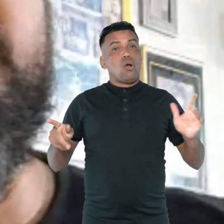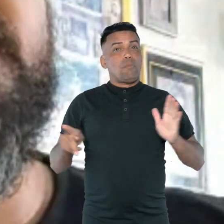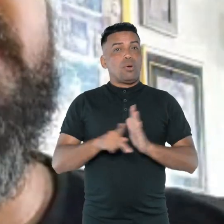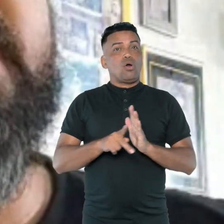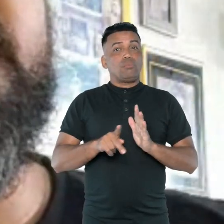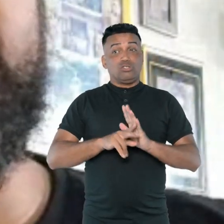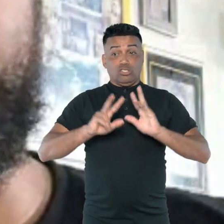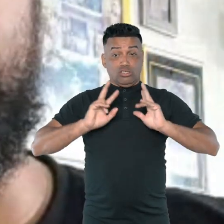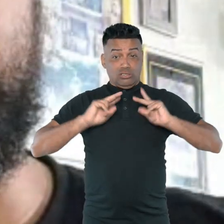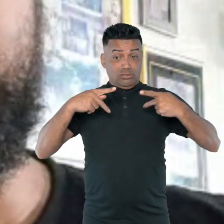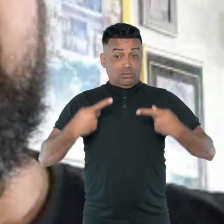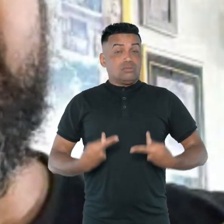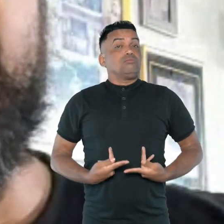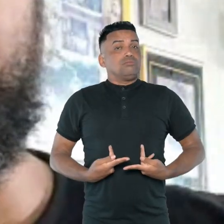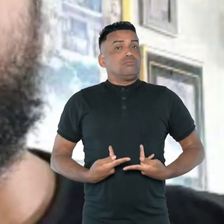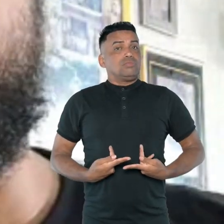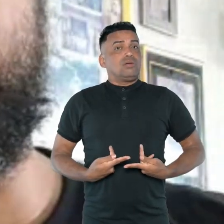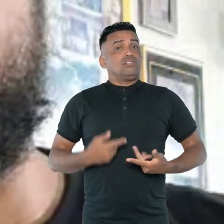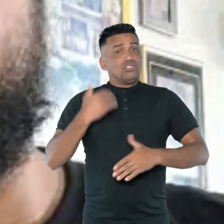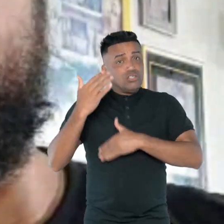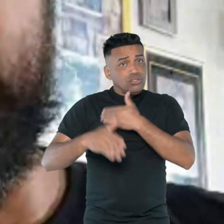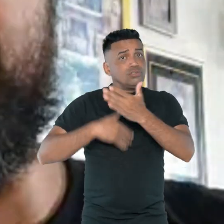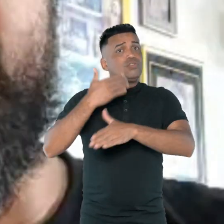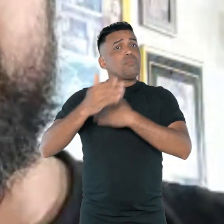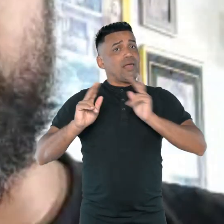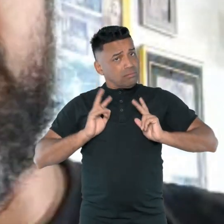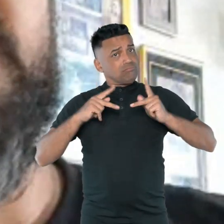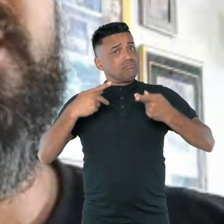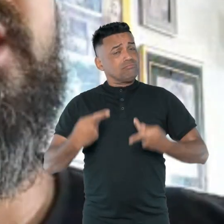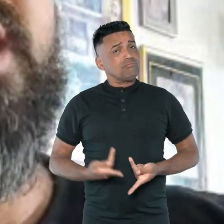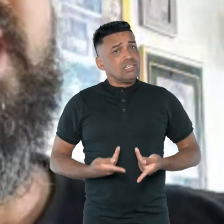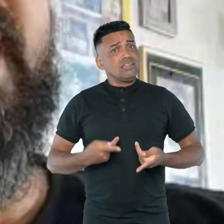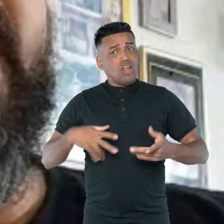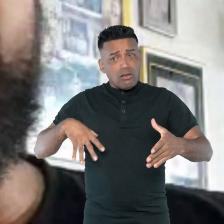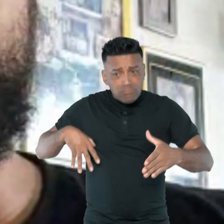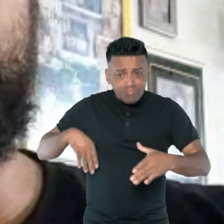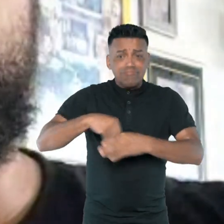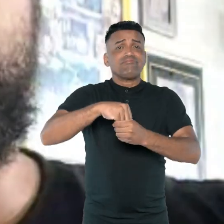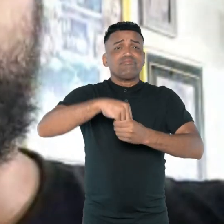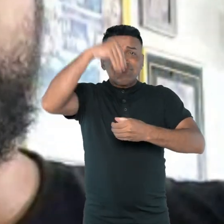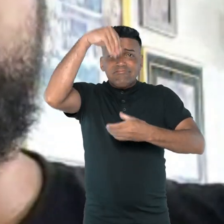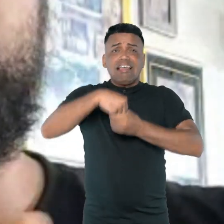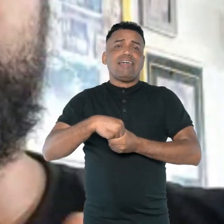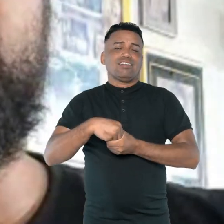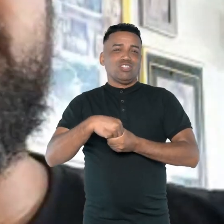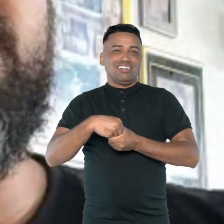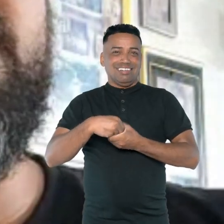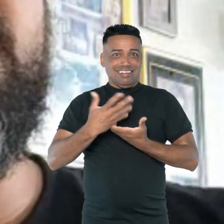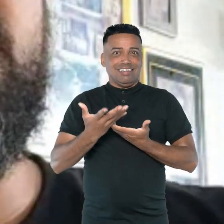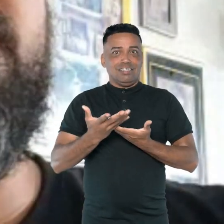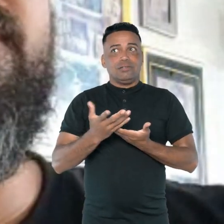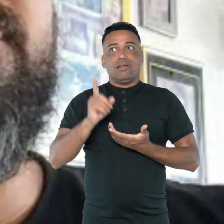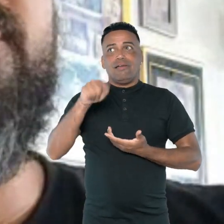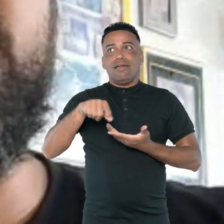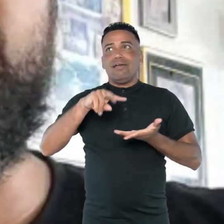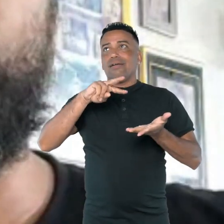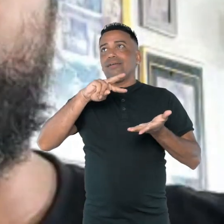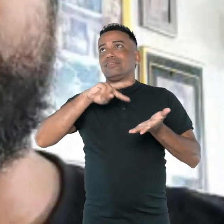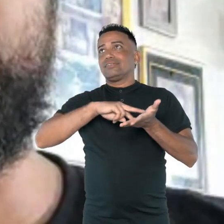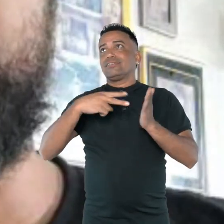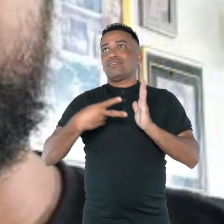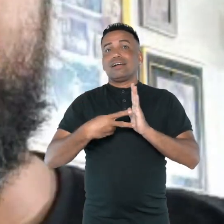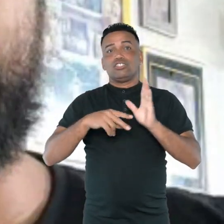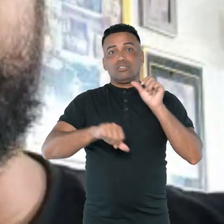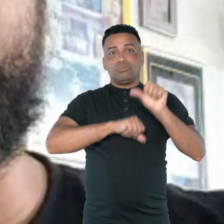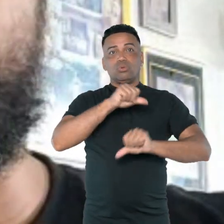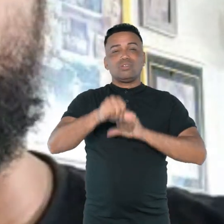civilizatório, digamos assim, que a gente tá imerso nele, né? É no sentido de